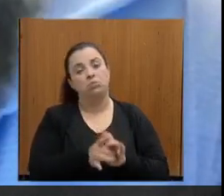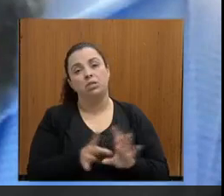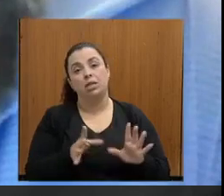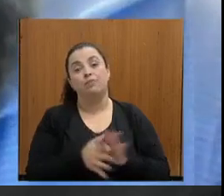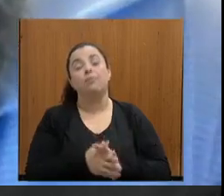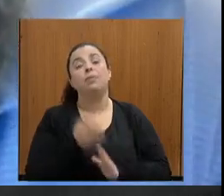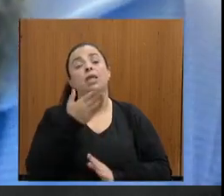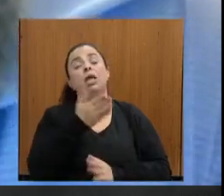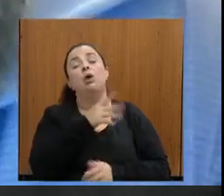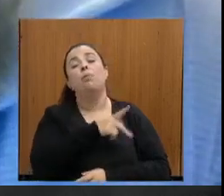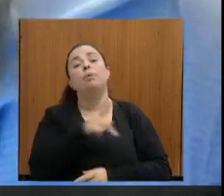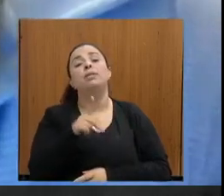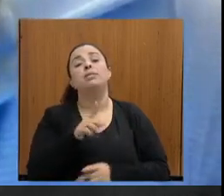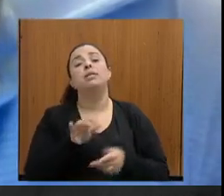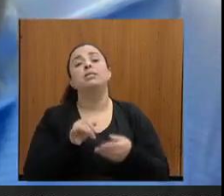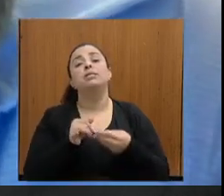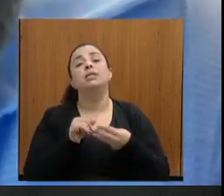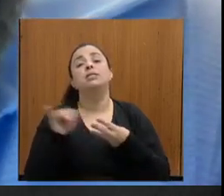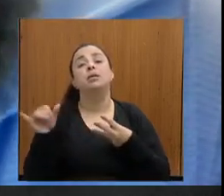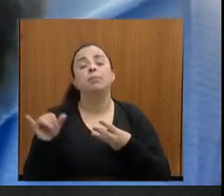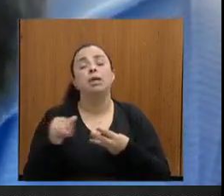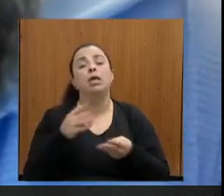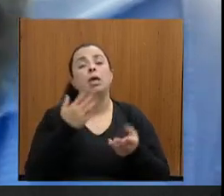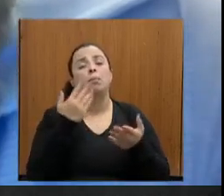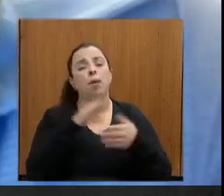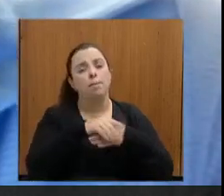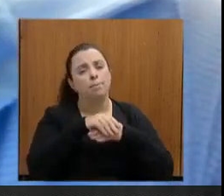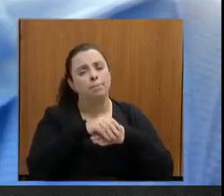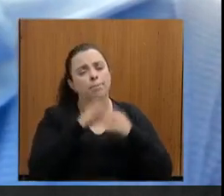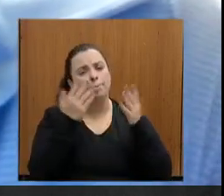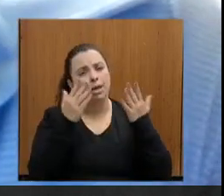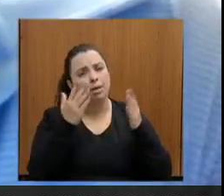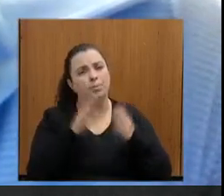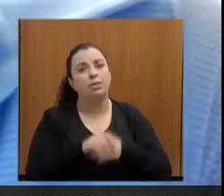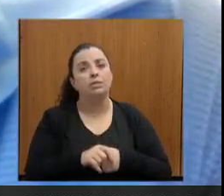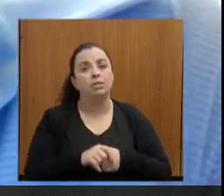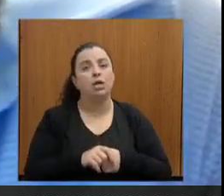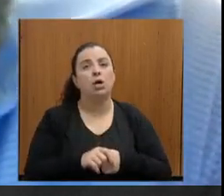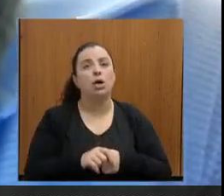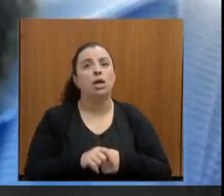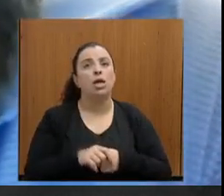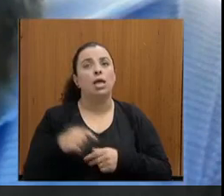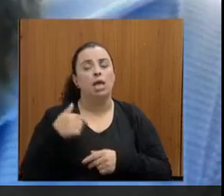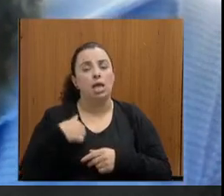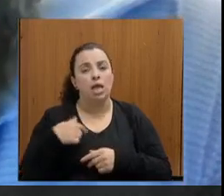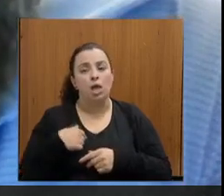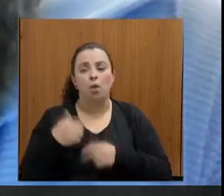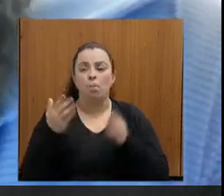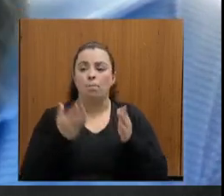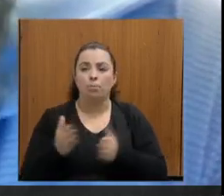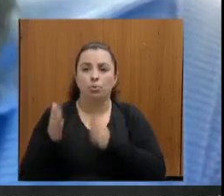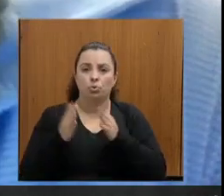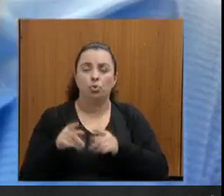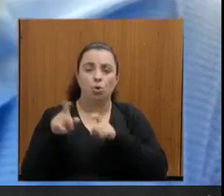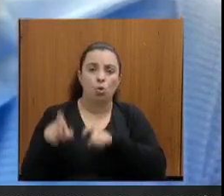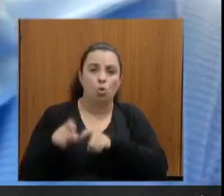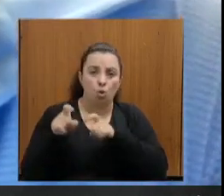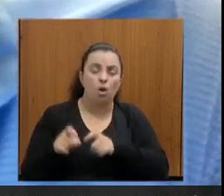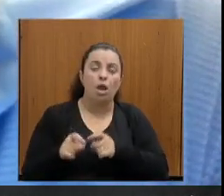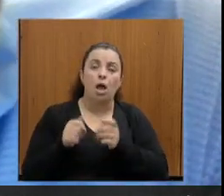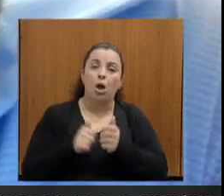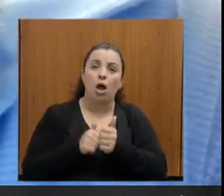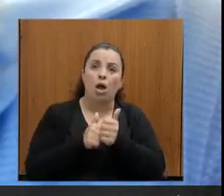e o nosso presidente da sua amiga é parabenizar como produtor rural acompanhando aí até o lançamento